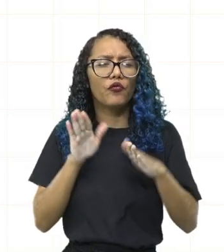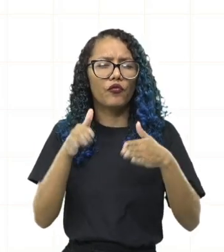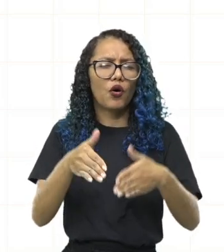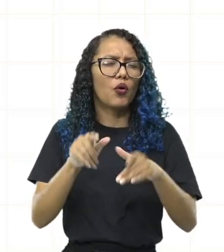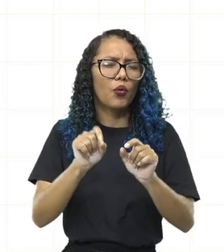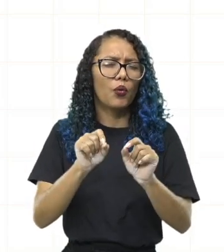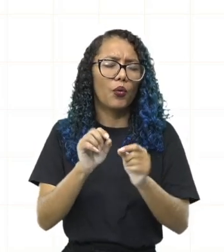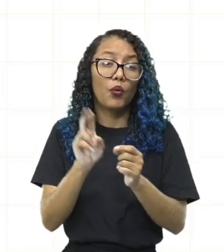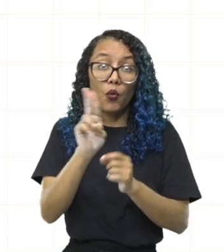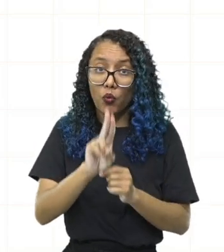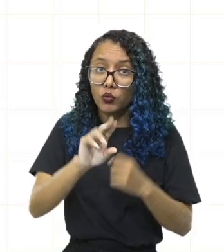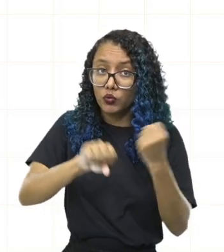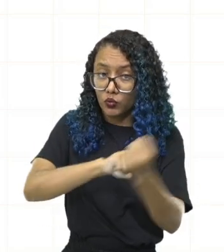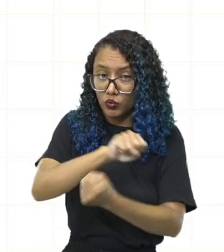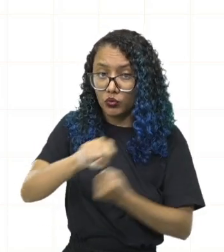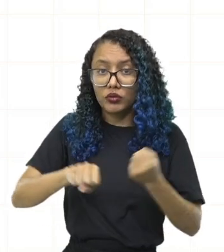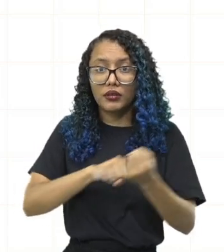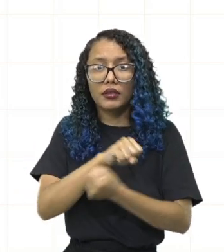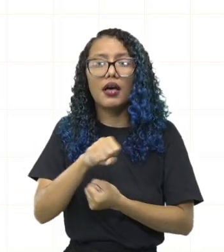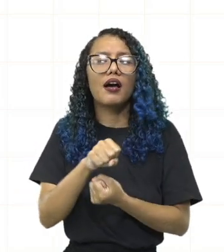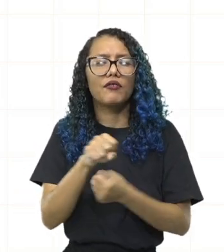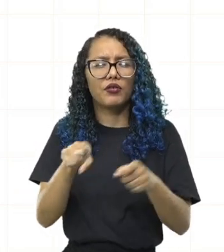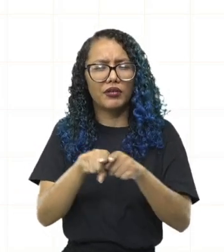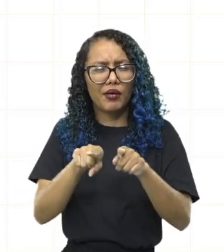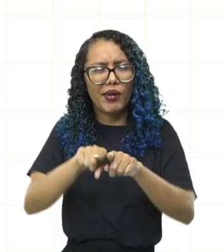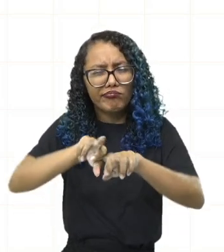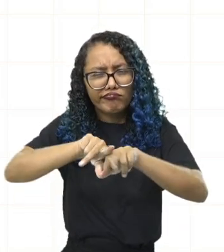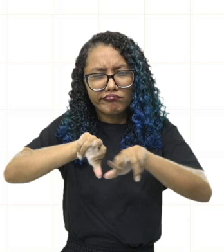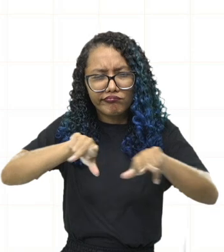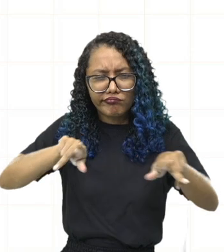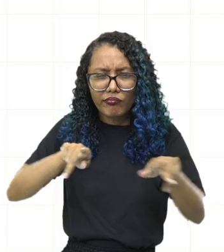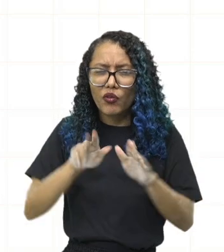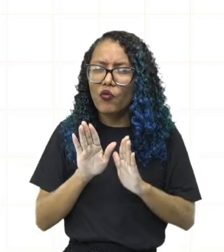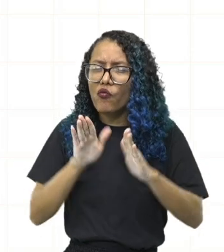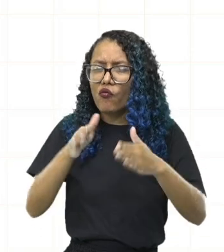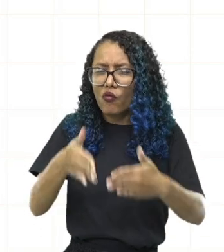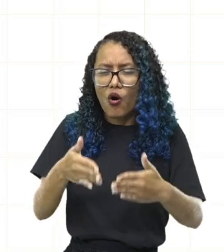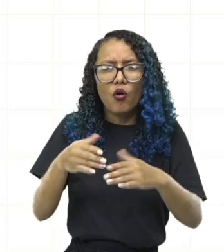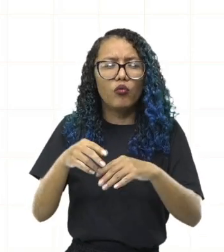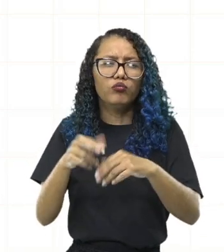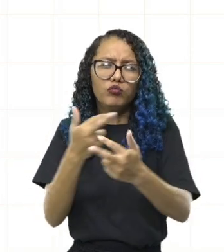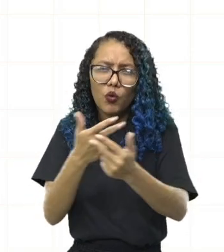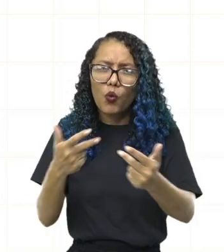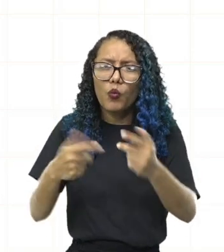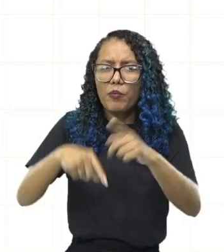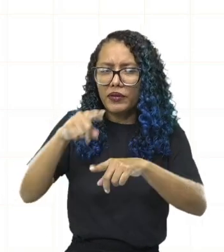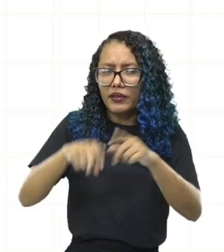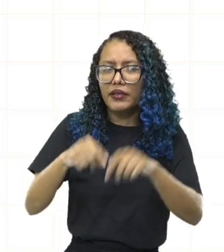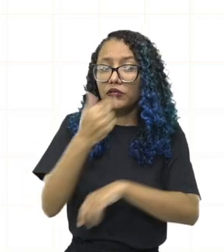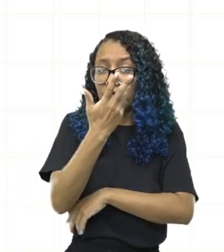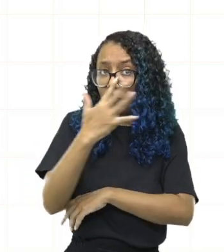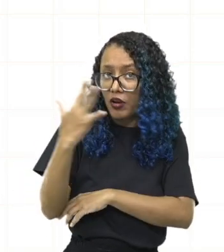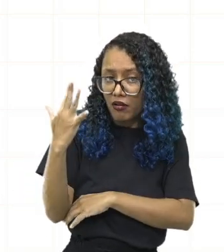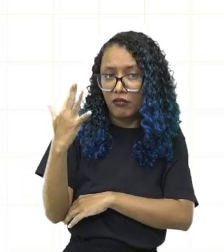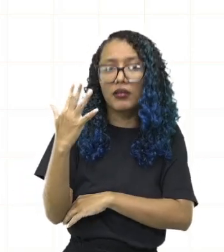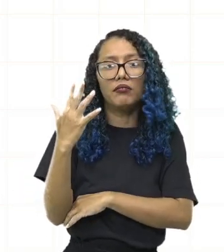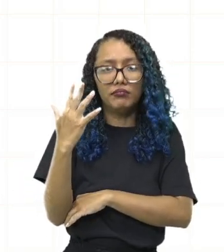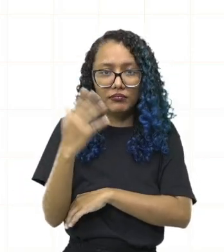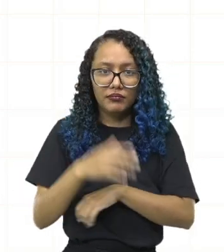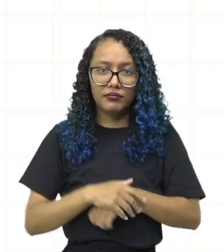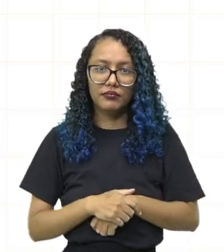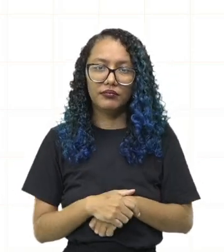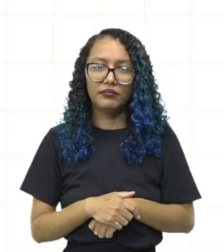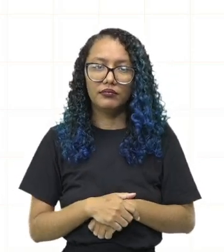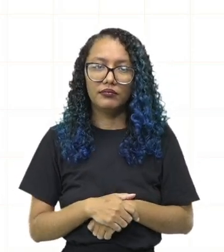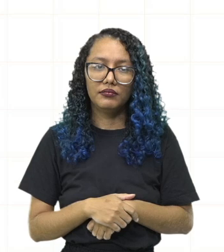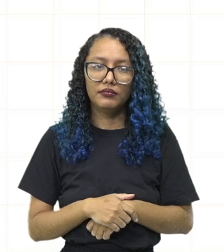sustentável e diversificado dos recursos florestais, tá bom? Então, aqui a gente tem a preservação, né,